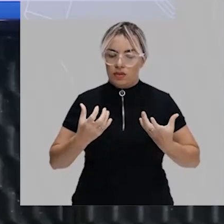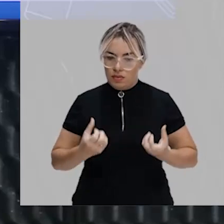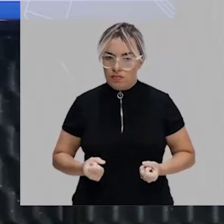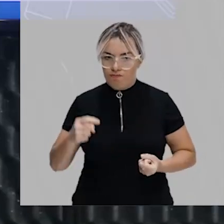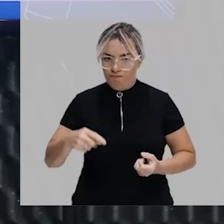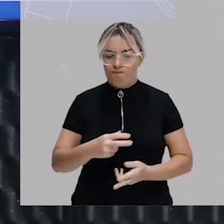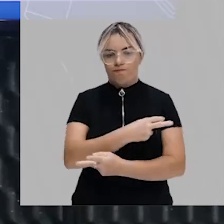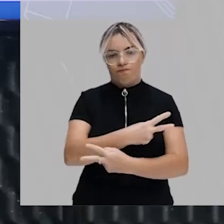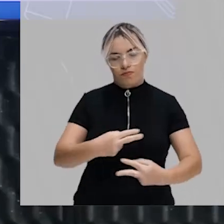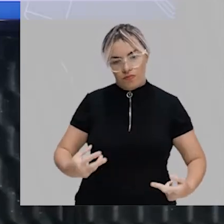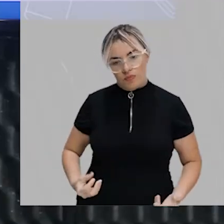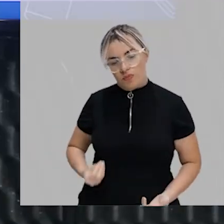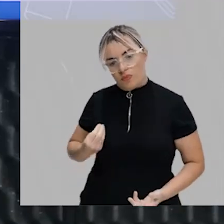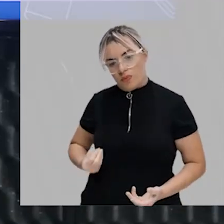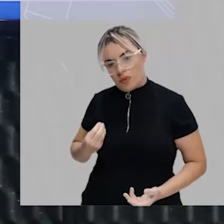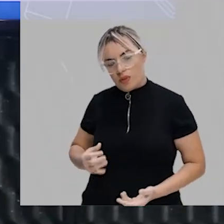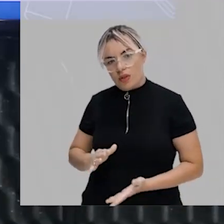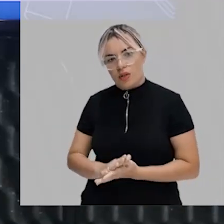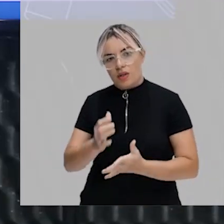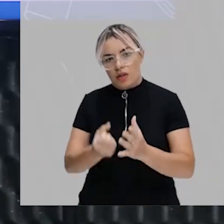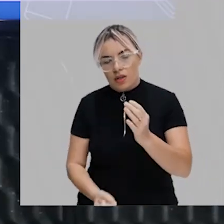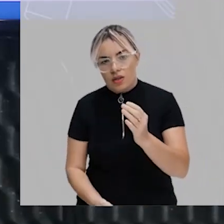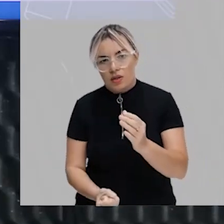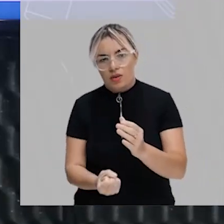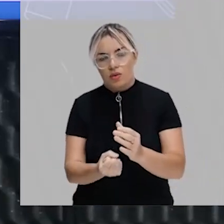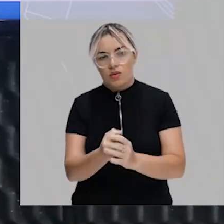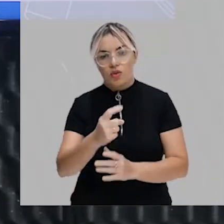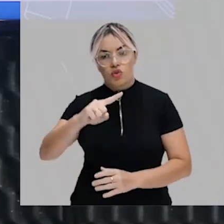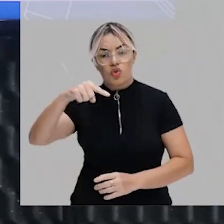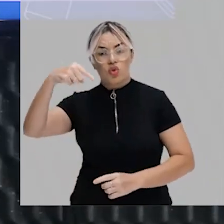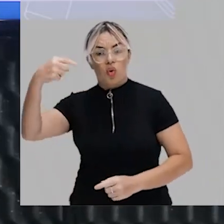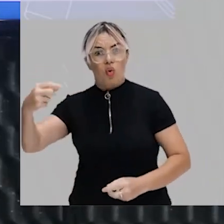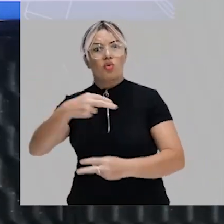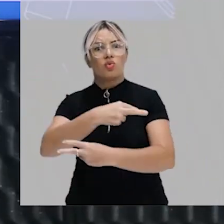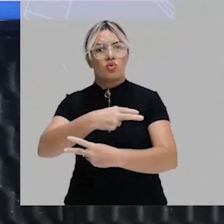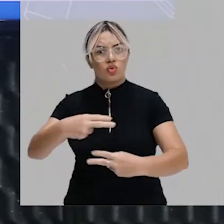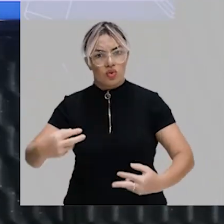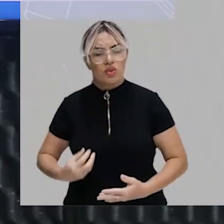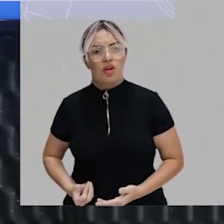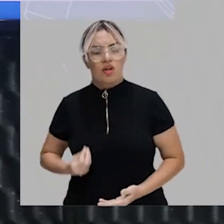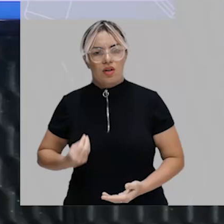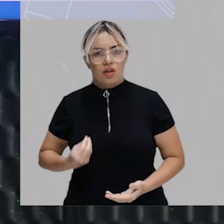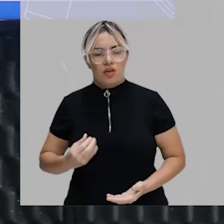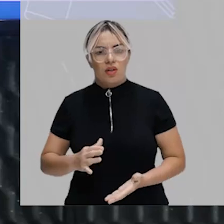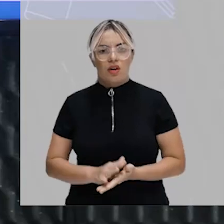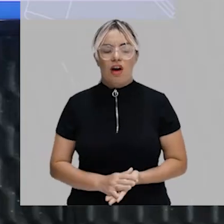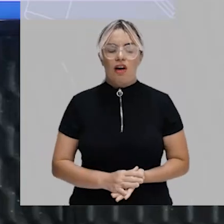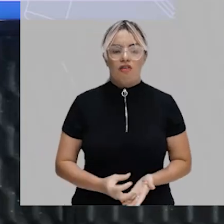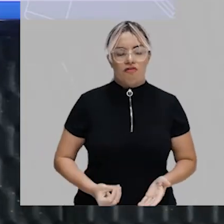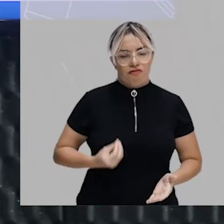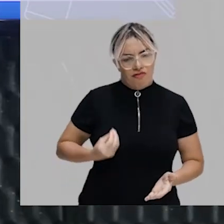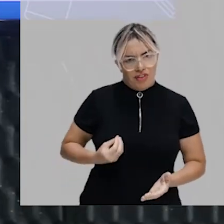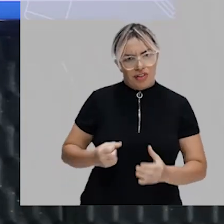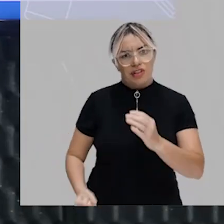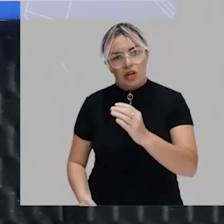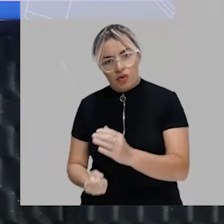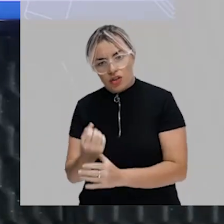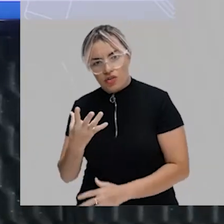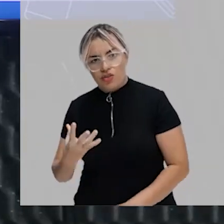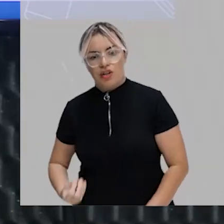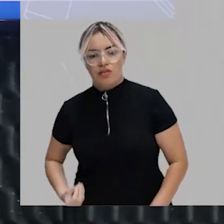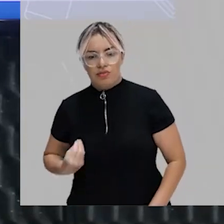ser vivo é proveniente, ele nasce de um outro ser vivo, tá? Vida gera vida, é basicamente